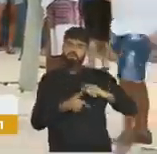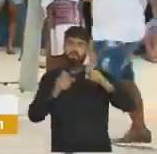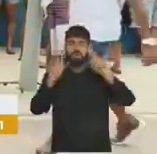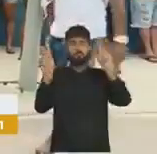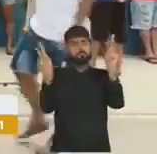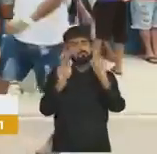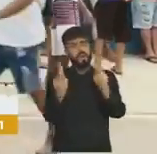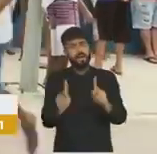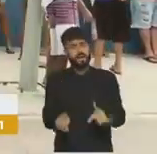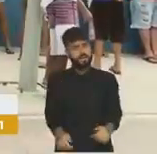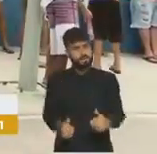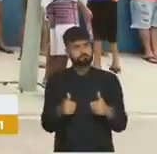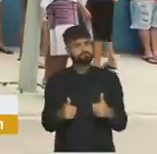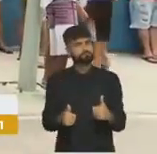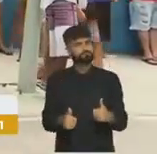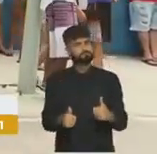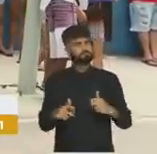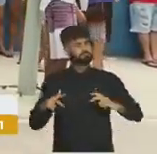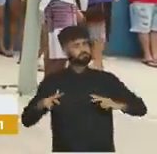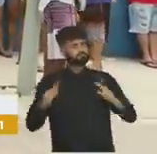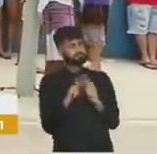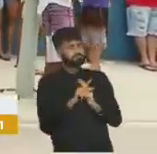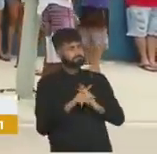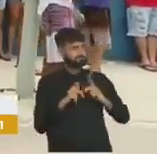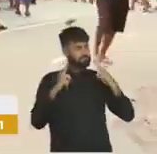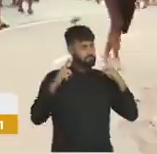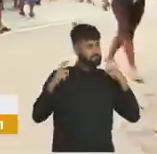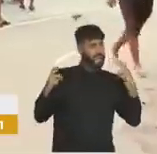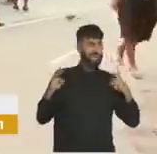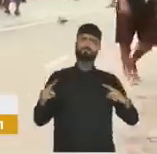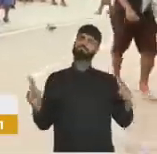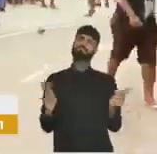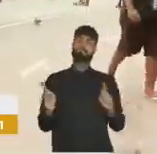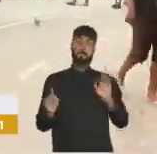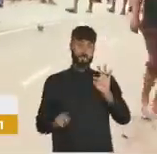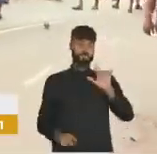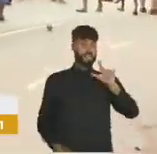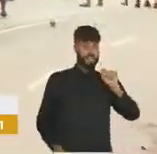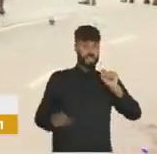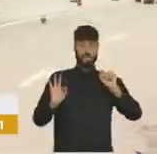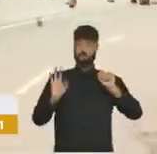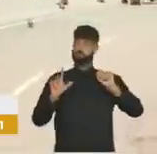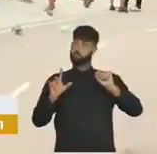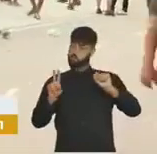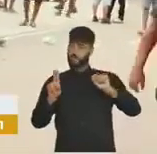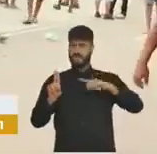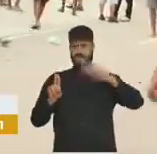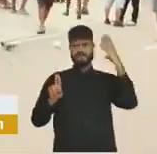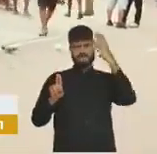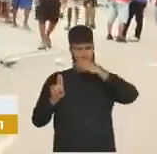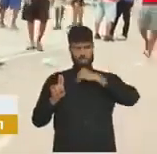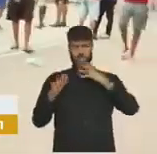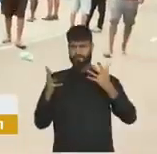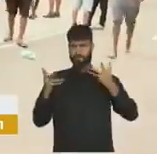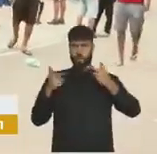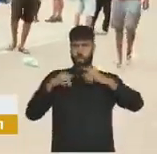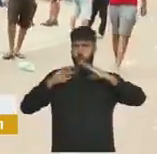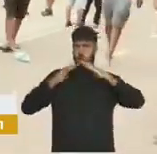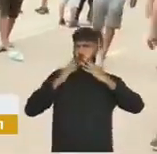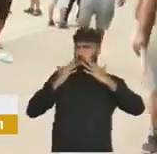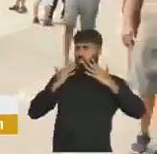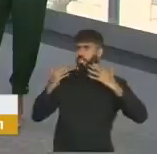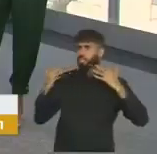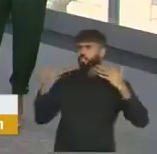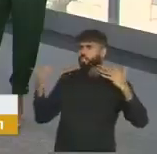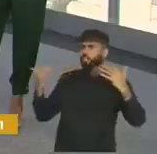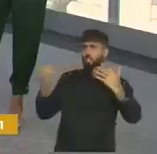paz Um clássico em paz as a festa do folclore maravilhosa né Mônica o colorido do Maracanã Tomara que seja assim